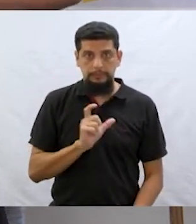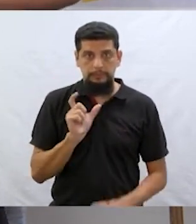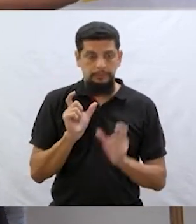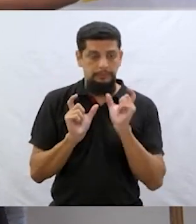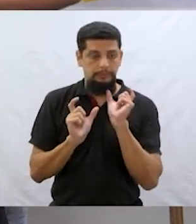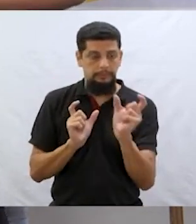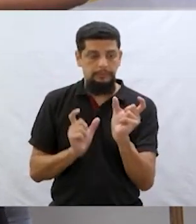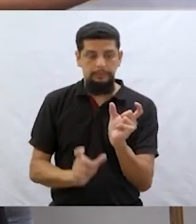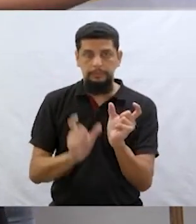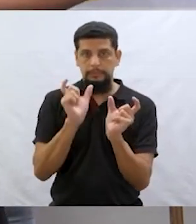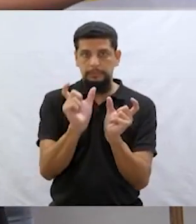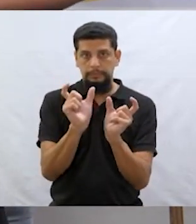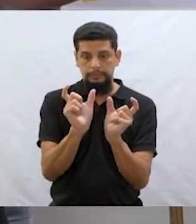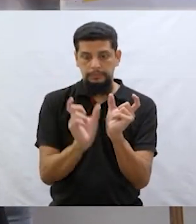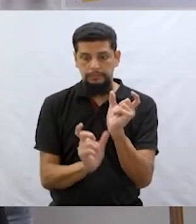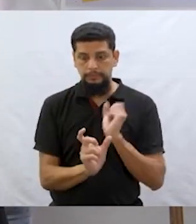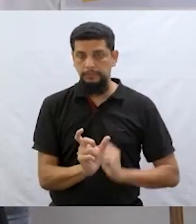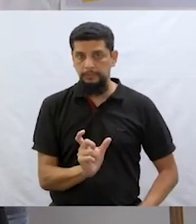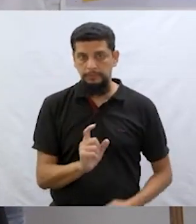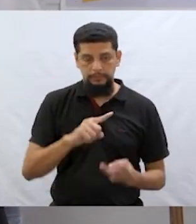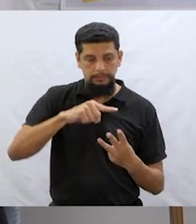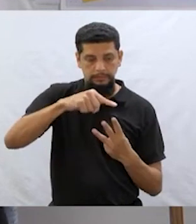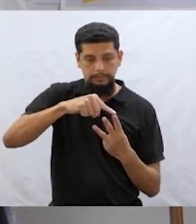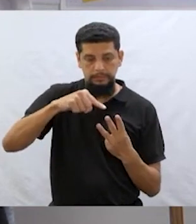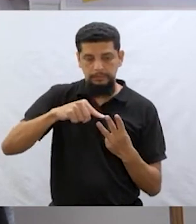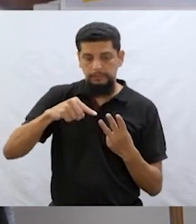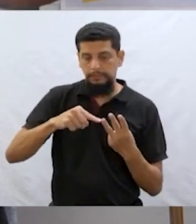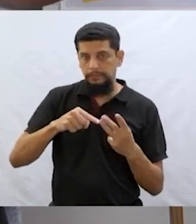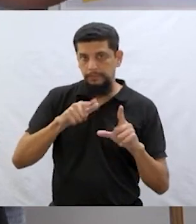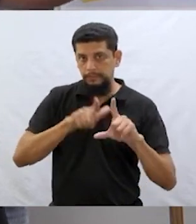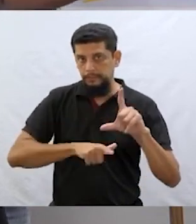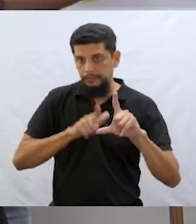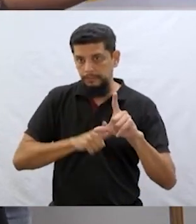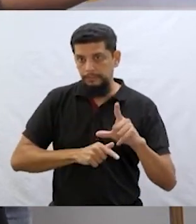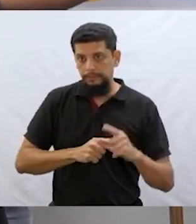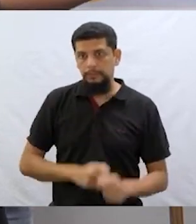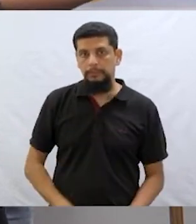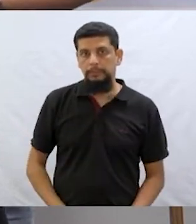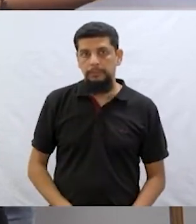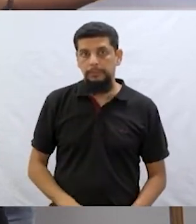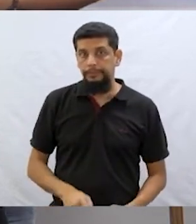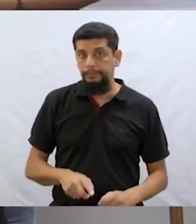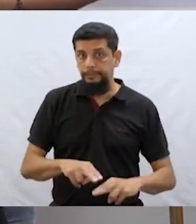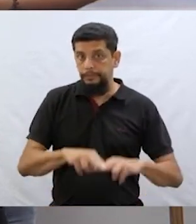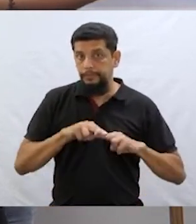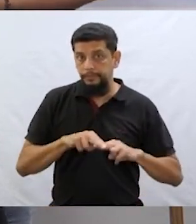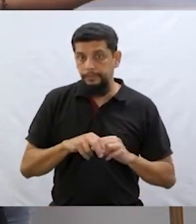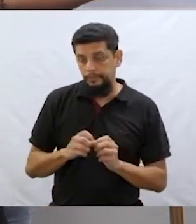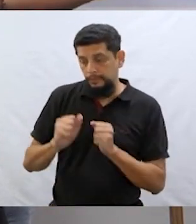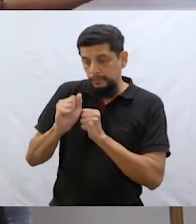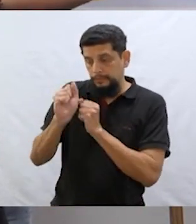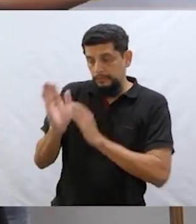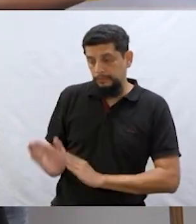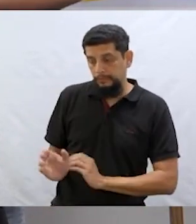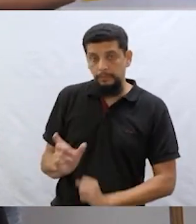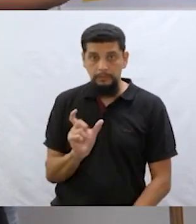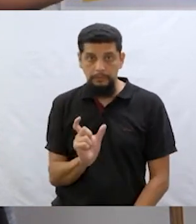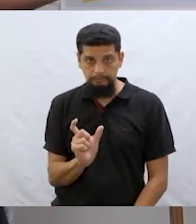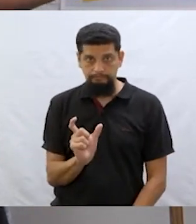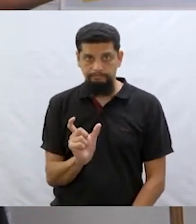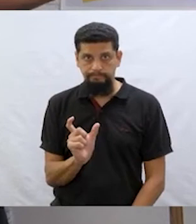Uhum. Nesta aula a gente só trabalhou 3 letras, né? Então, por isso que ficou sobrando um quadrinho aqui, ó, não tem